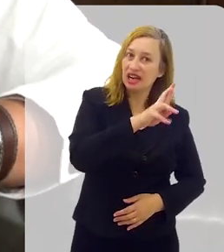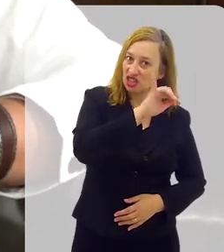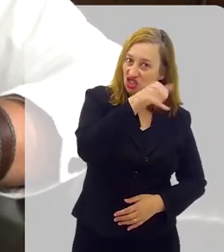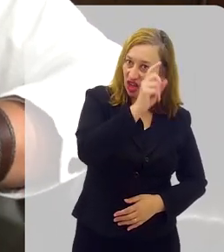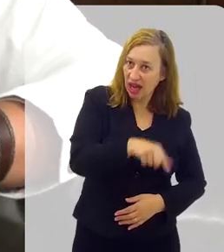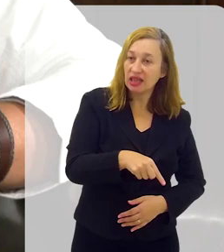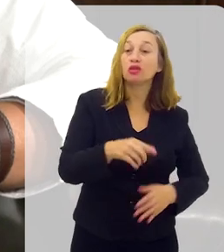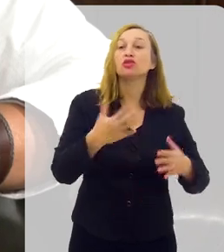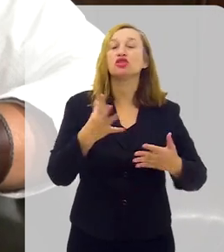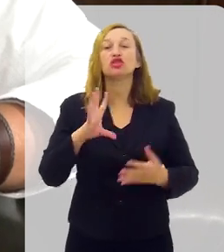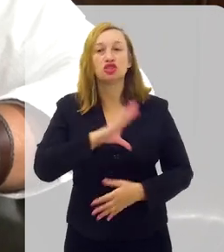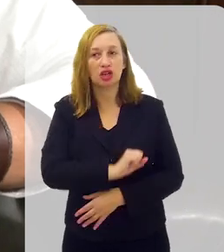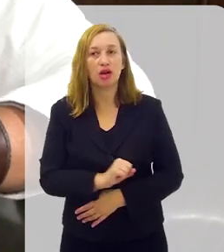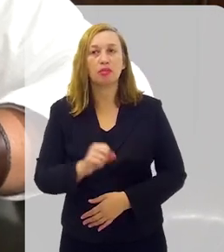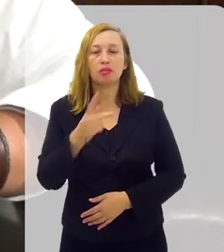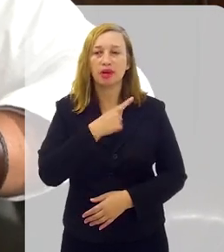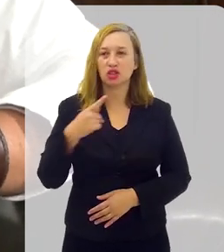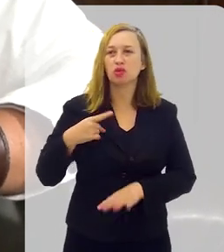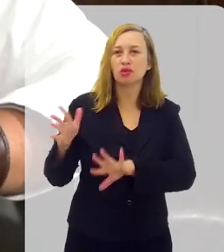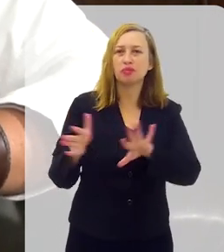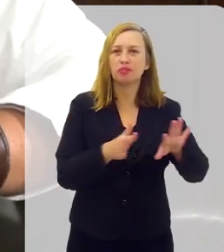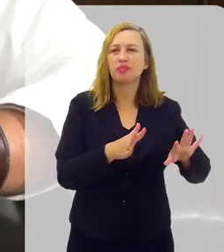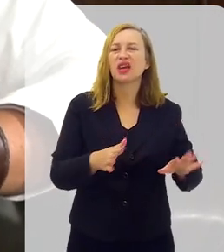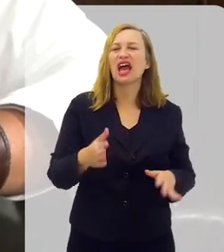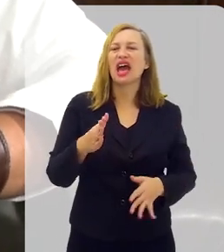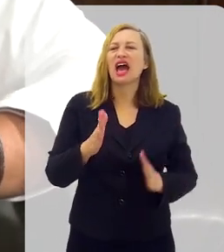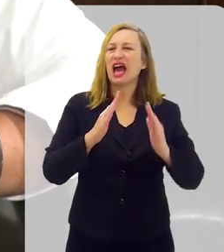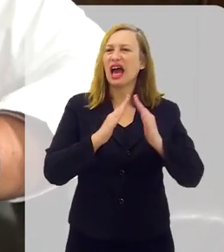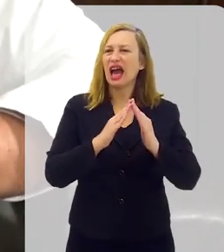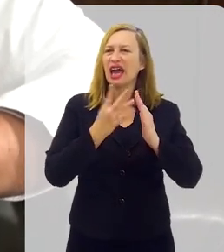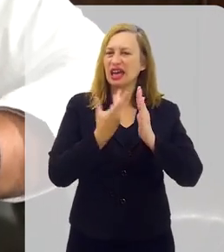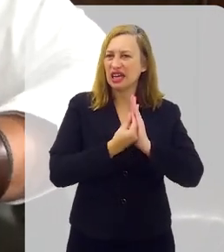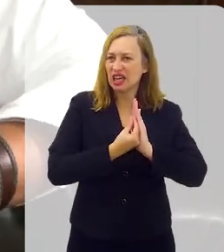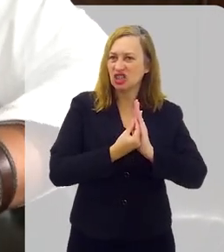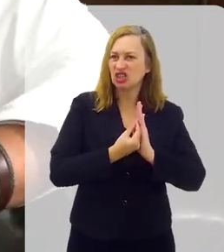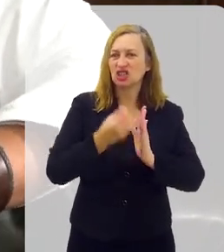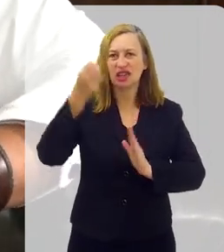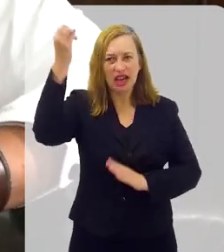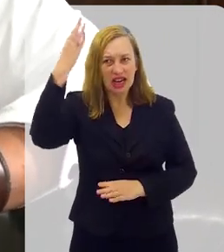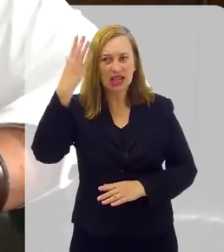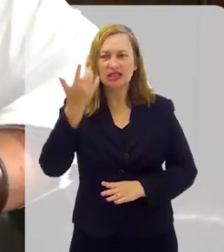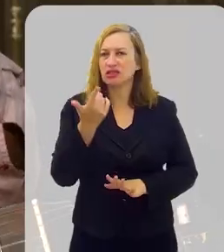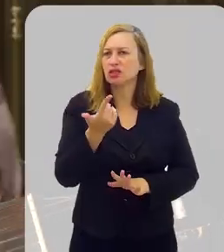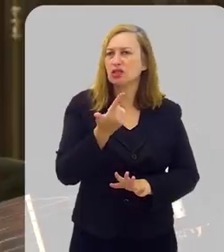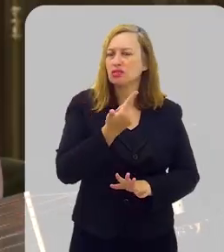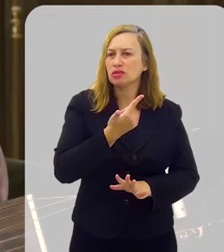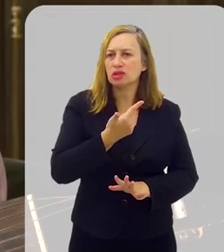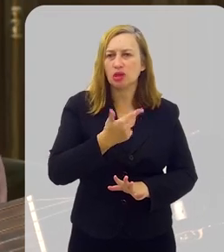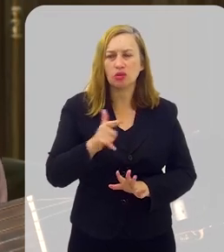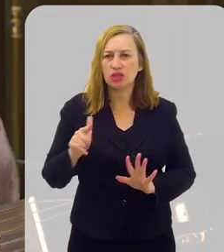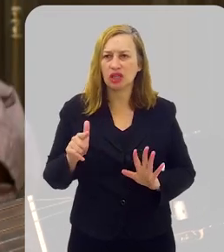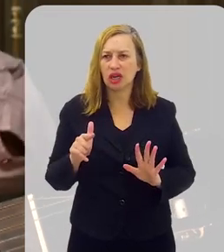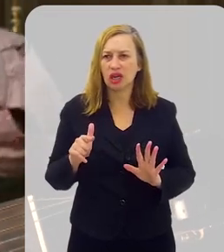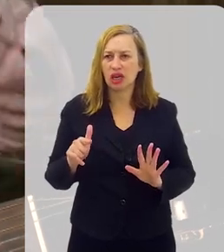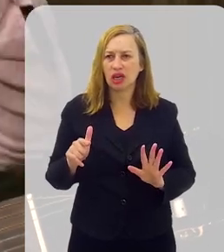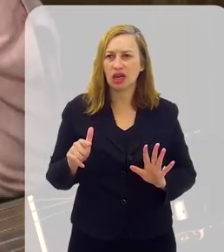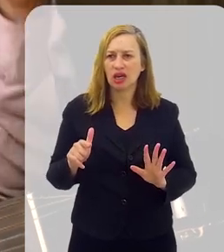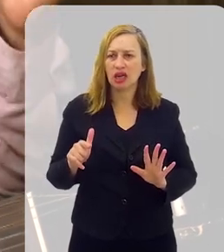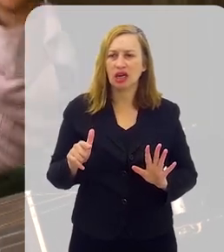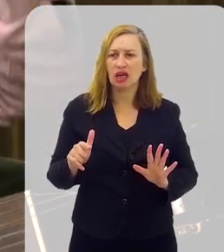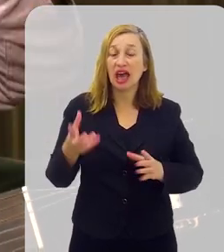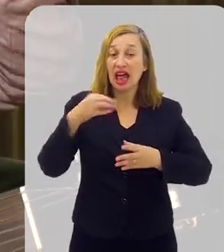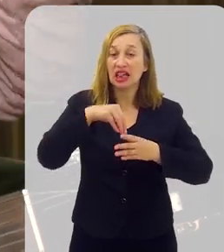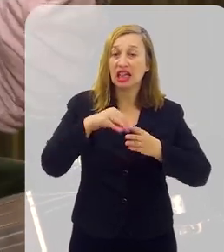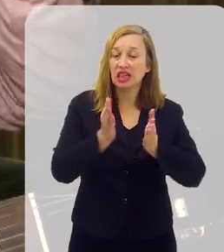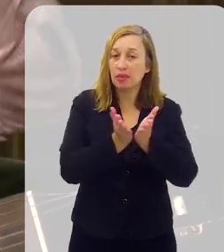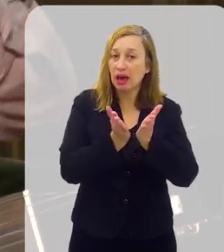em Piedade? Não, agora em Irajá. Agora em Irajá. Um beijo. Te amo, pastora. E aí, você sabe que na Igreja da Graça não tem esse